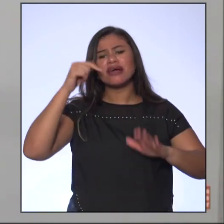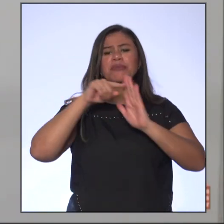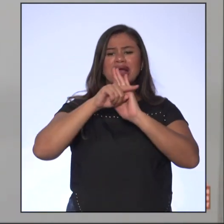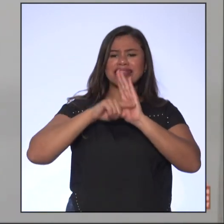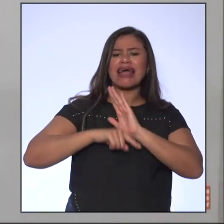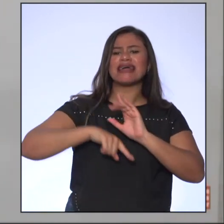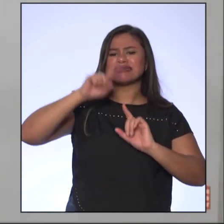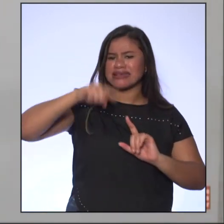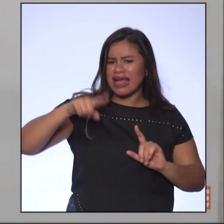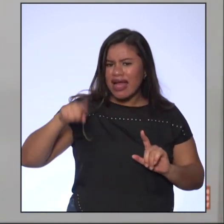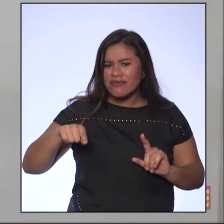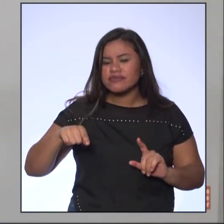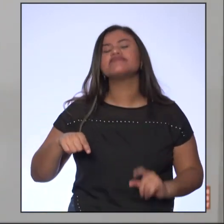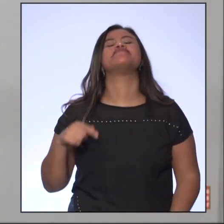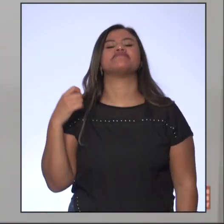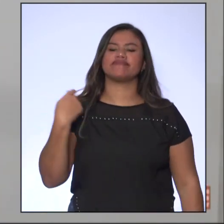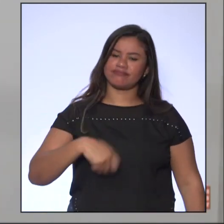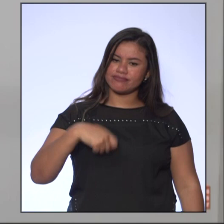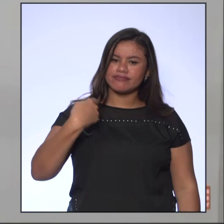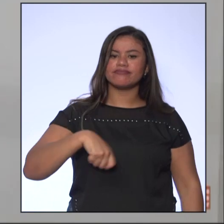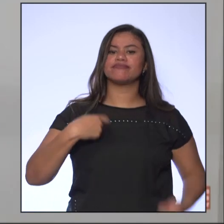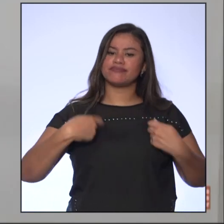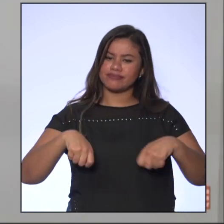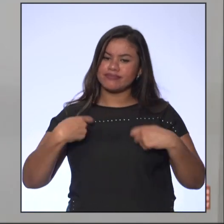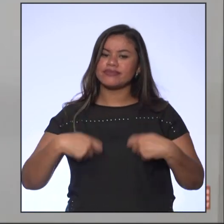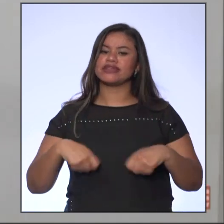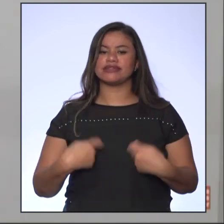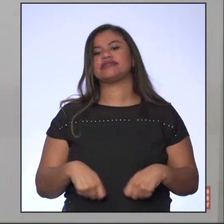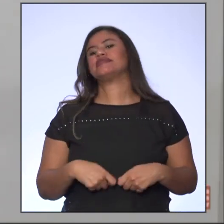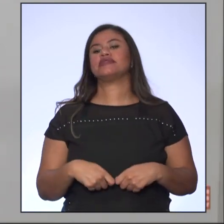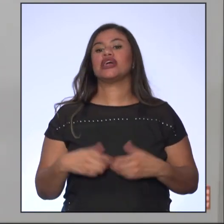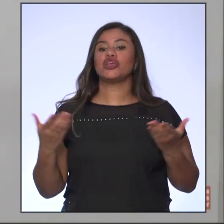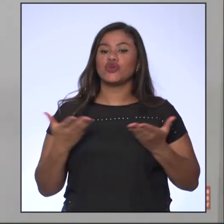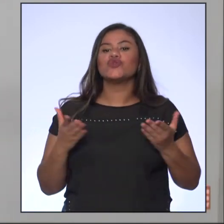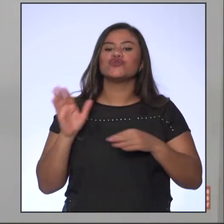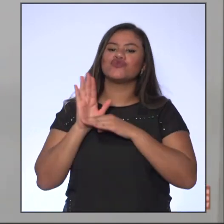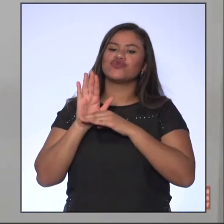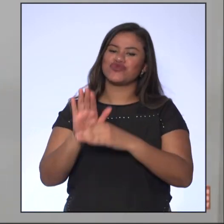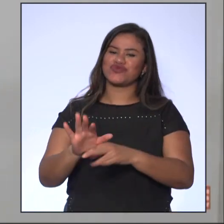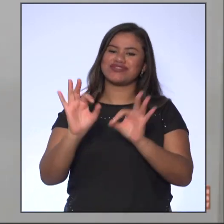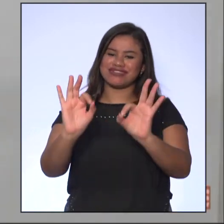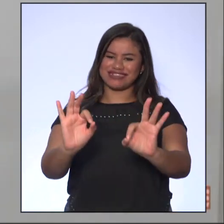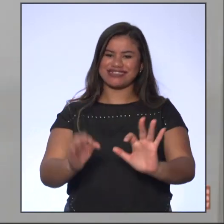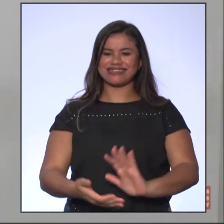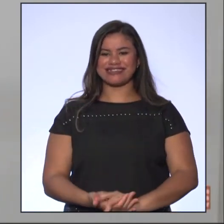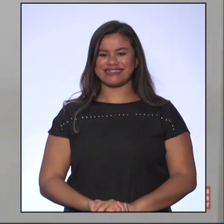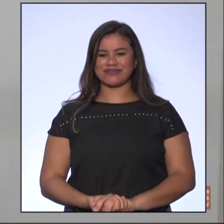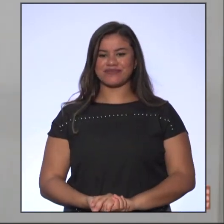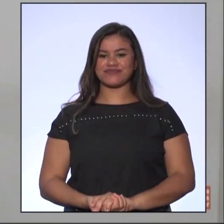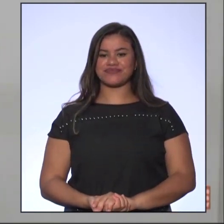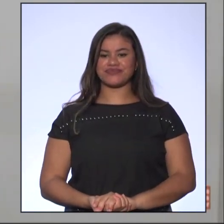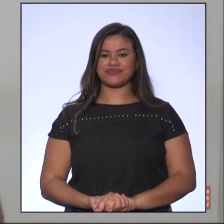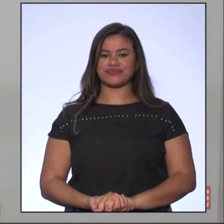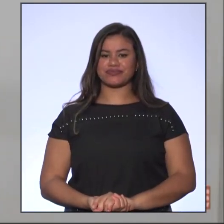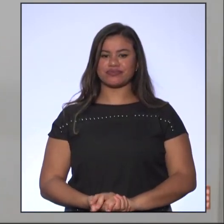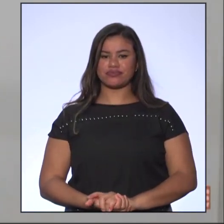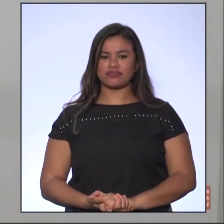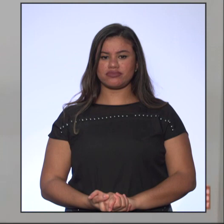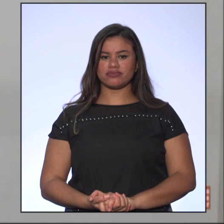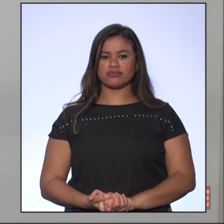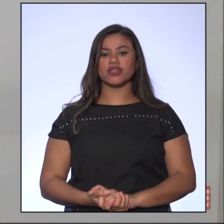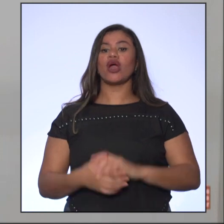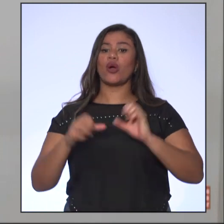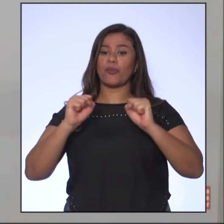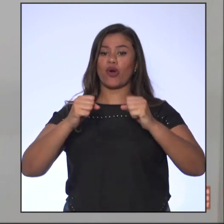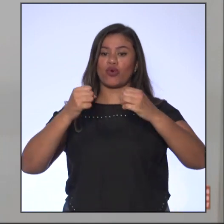Eu vou te ajudar a analisar esses gráficos aqui hoje. Eu vou colocar agora uma outra questão. Vai colocando nos